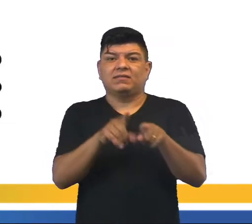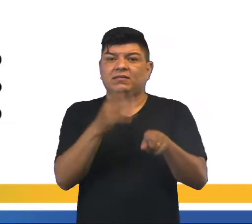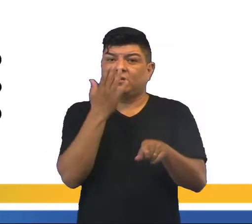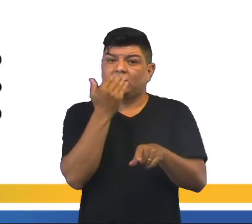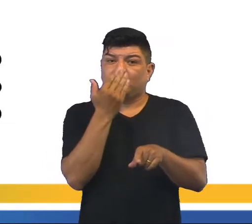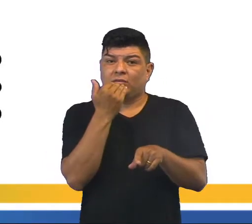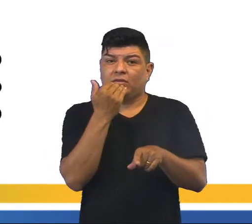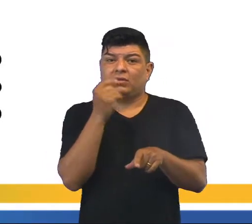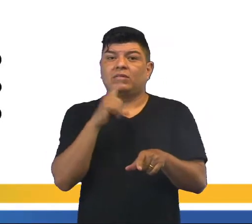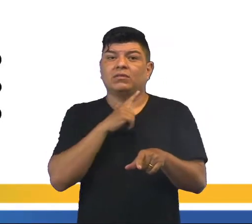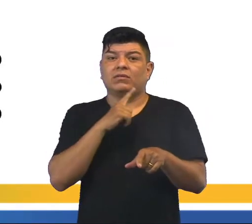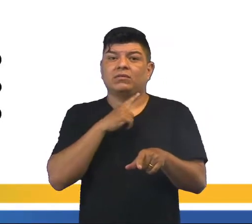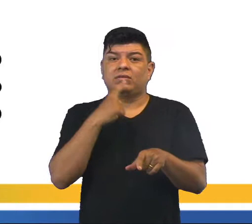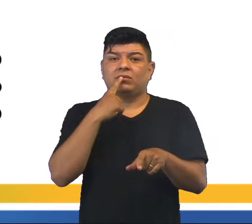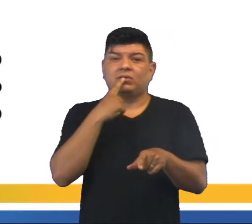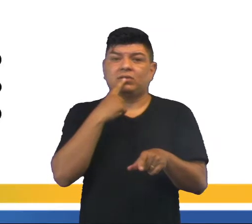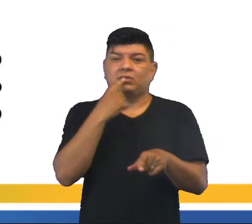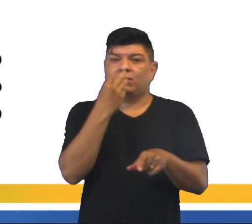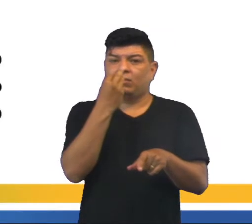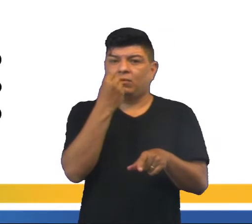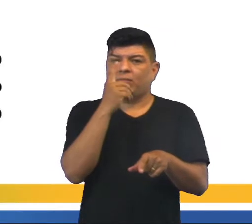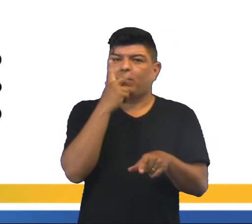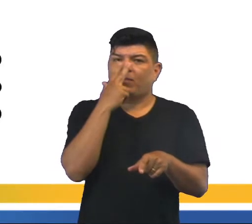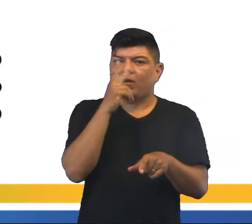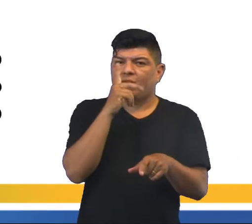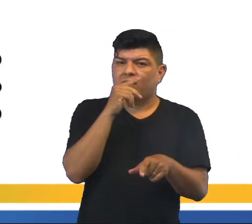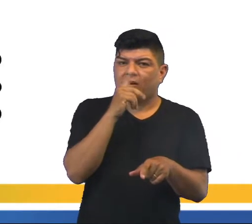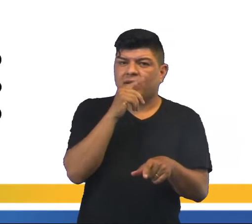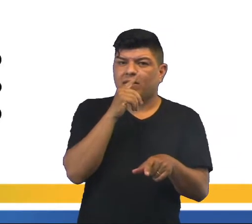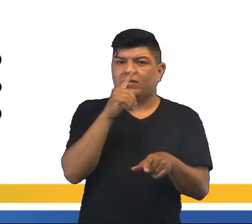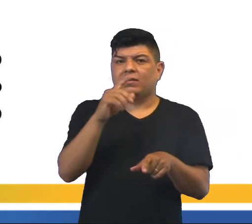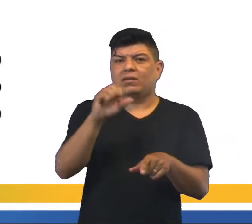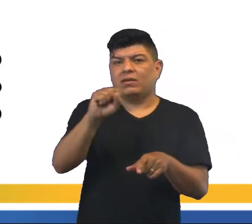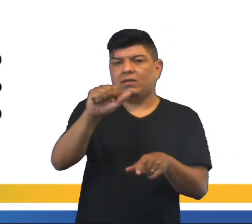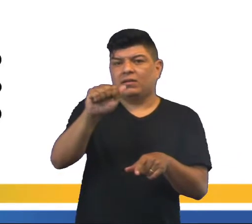boca sofre a ação da saliva, a qual é